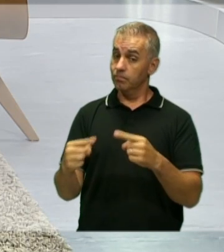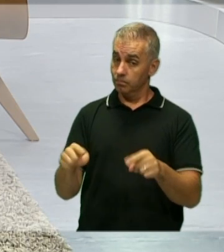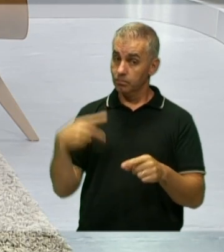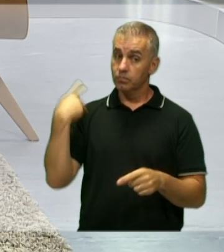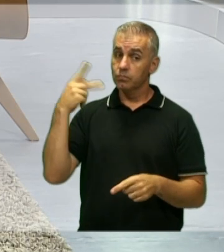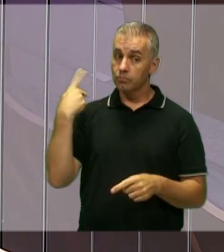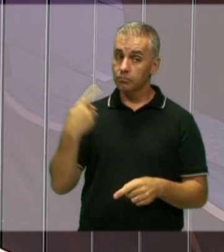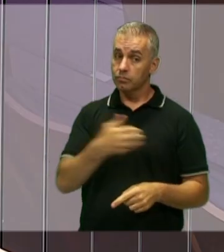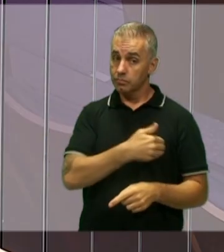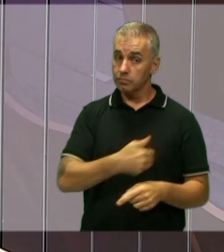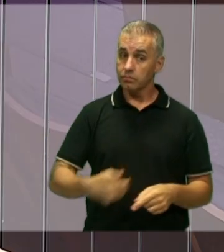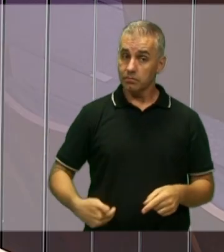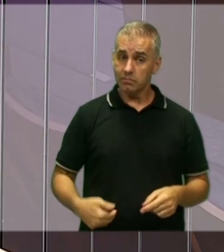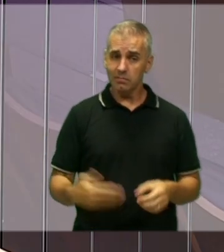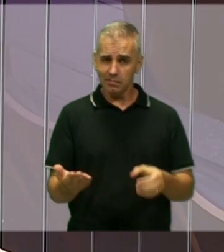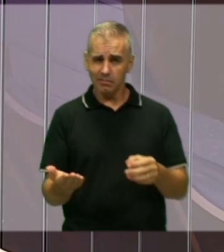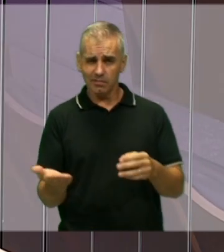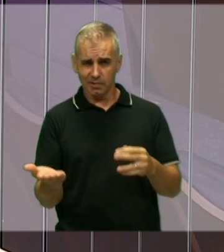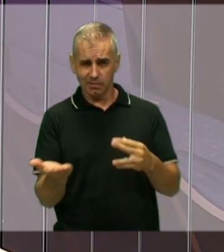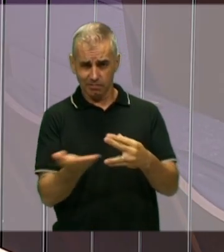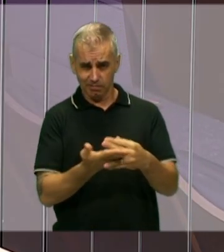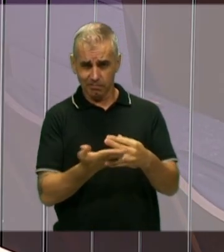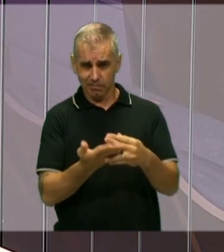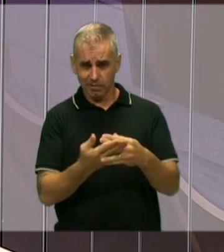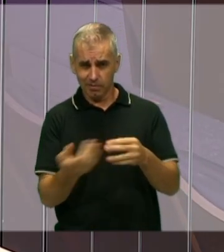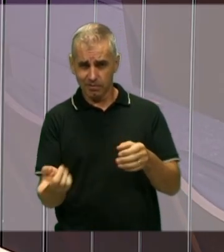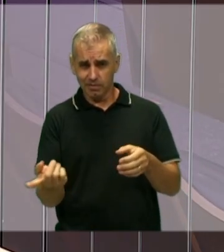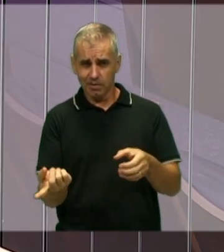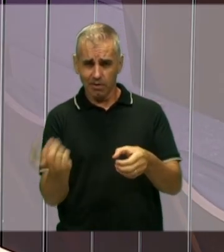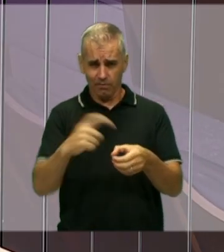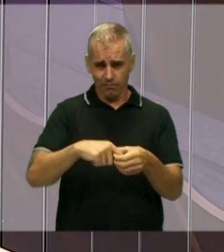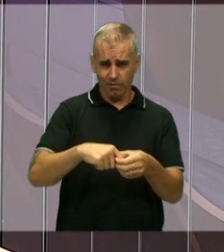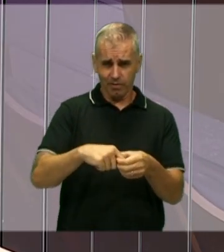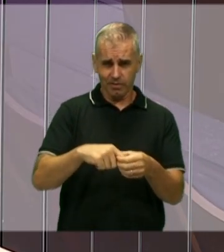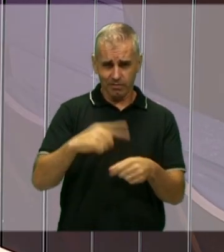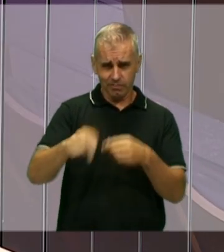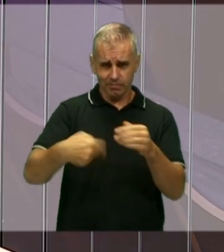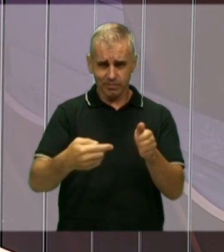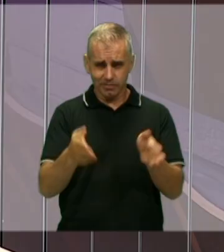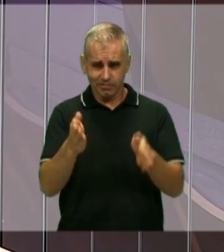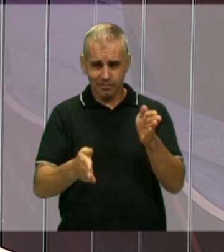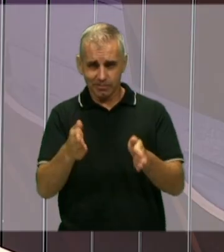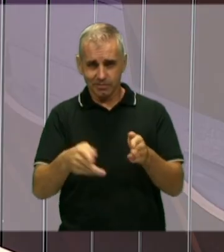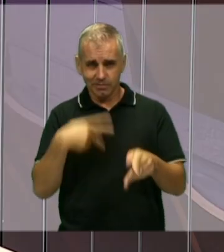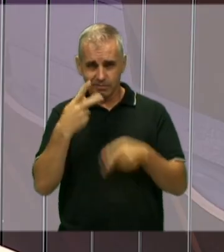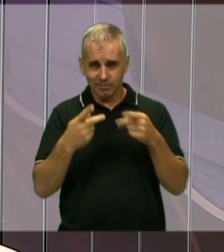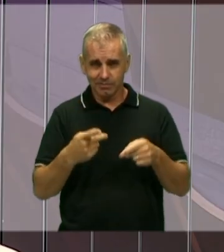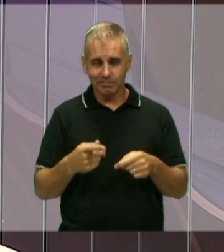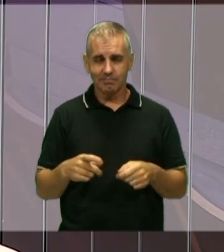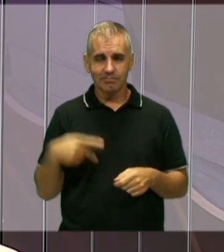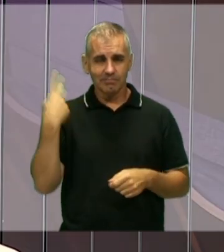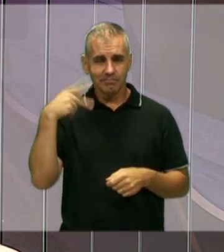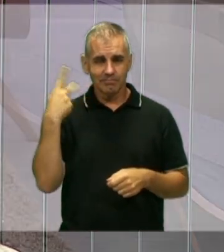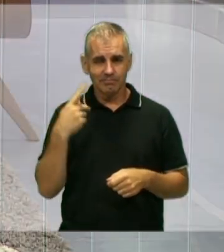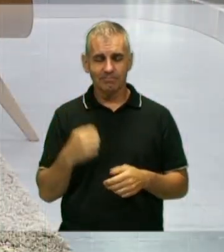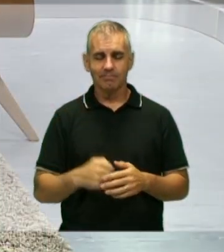para a saúde, né, vereador? Vamos fazer um rápido intervalo, já voltamos com o próximo bloco do Fala Vereadora. Até